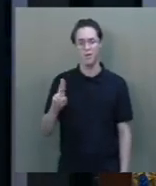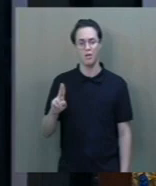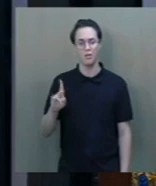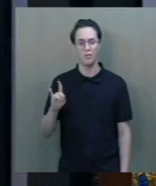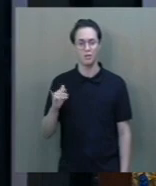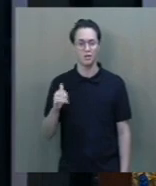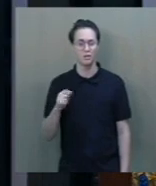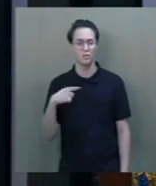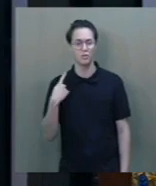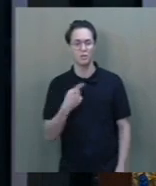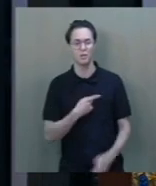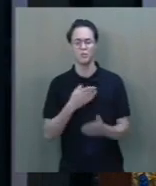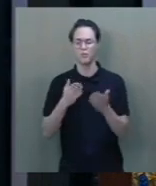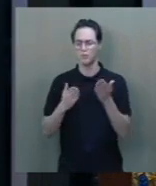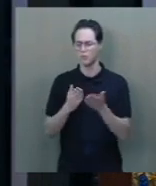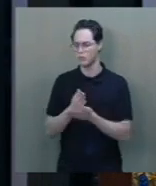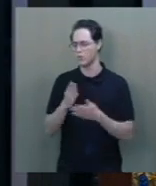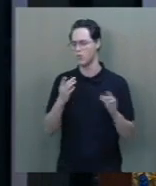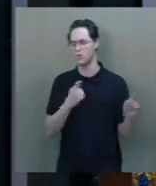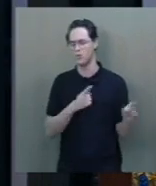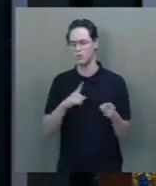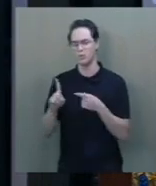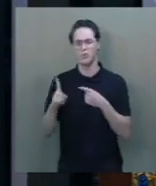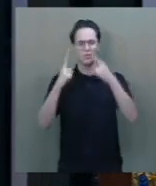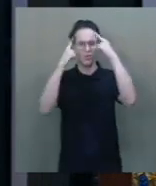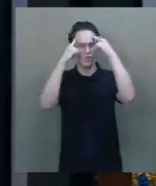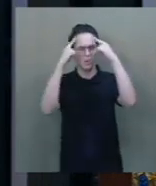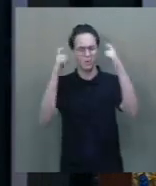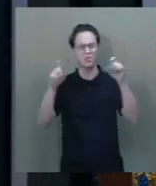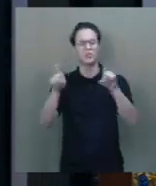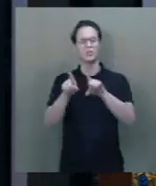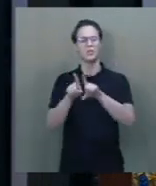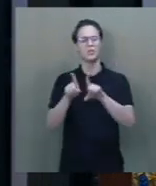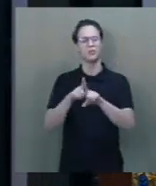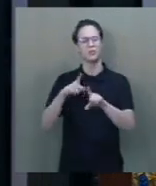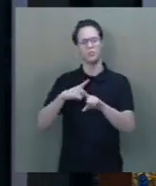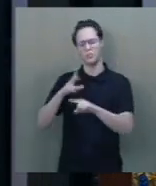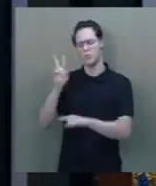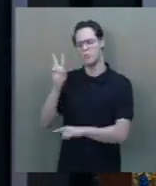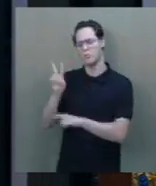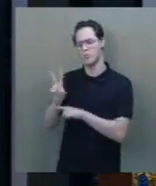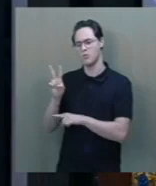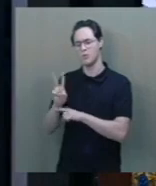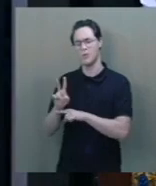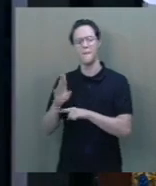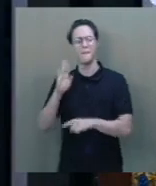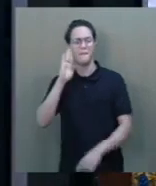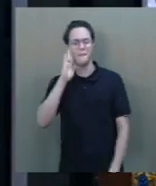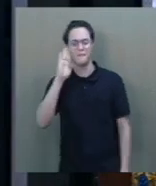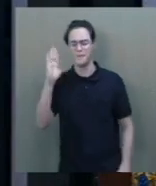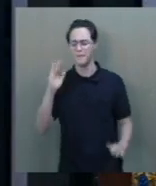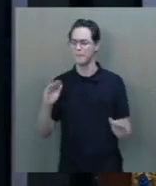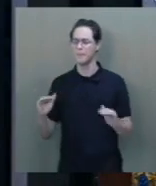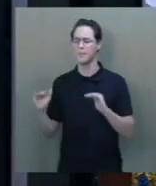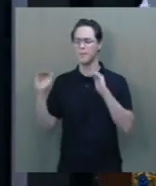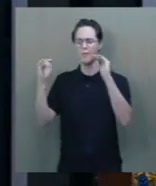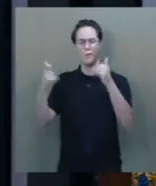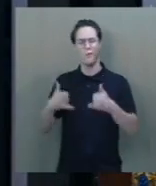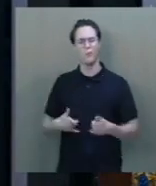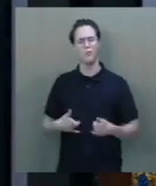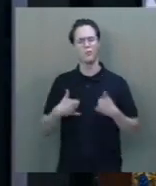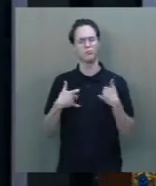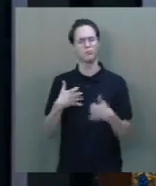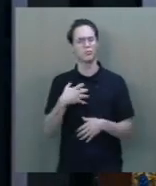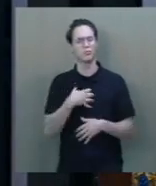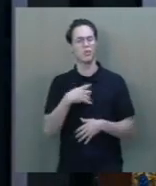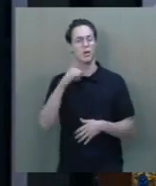aprovamos, combatendo a violência com medidas protetivas, mas principalmente um dos orgulhos que tenho